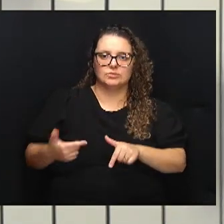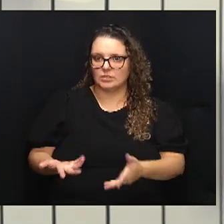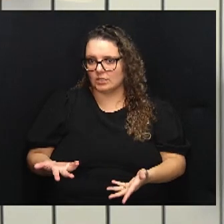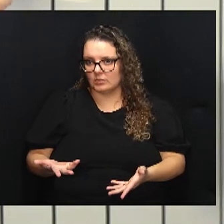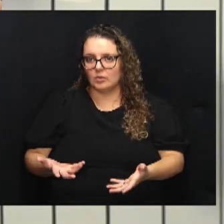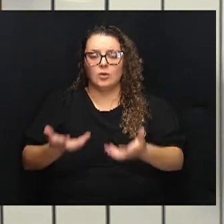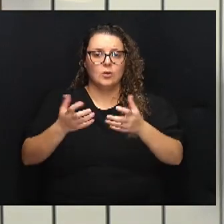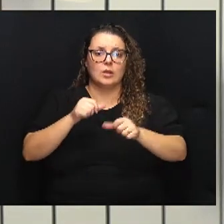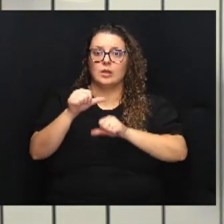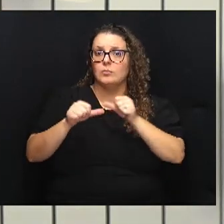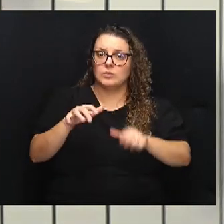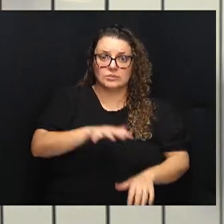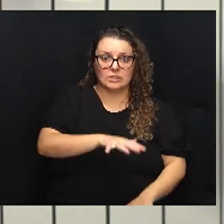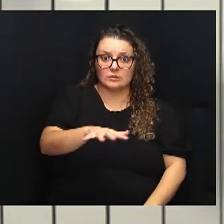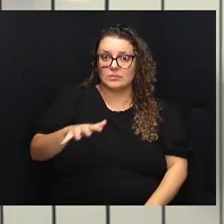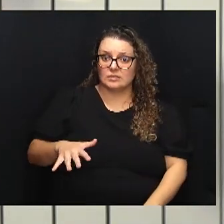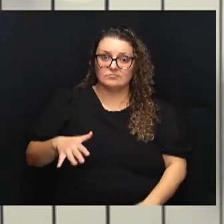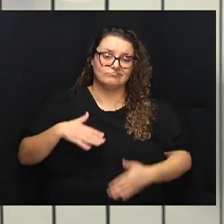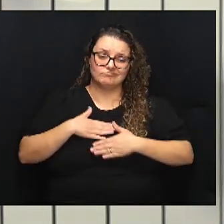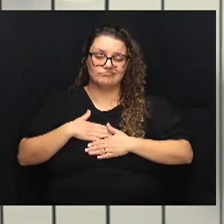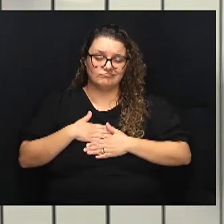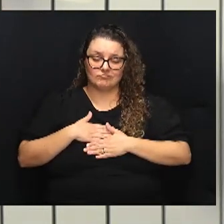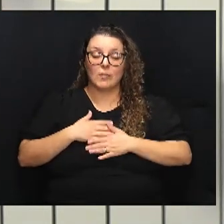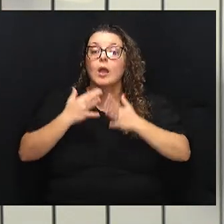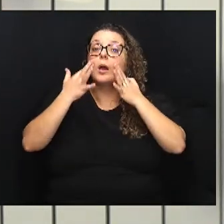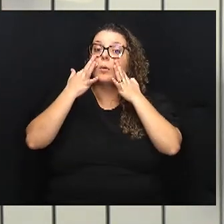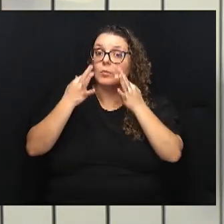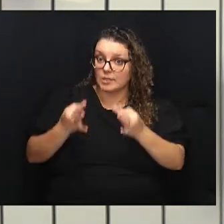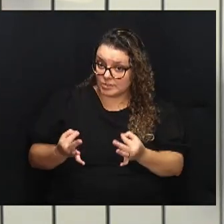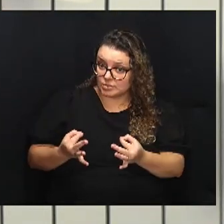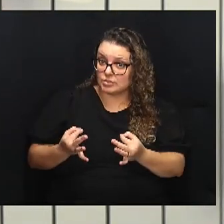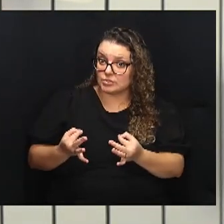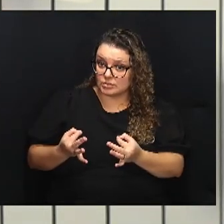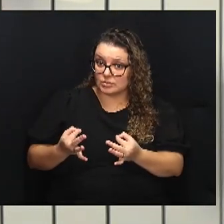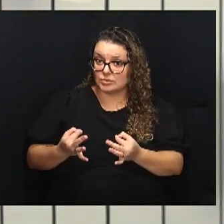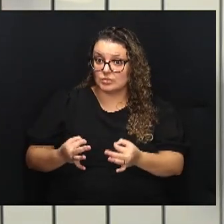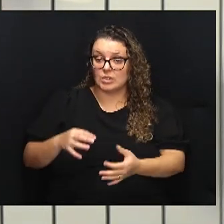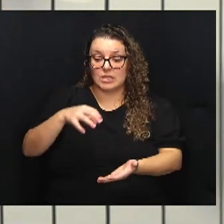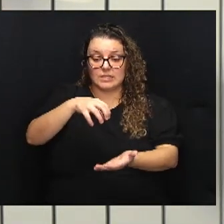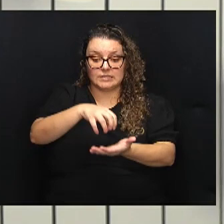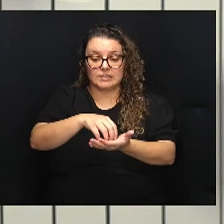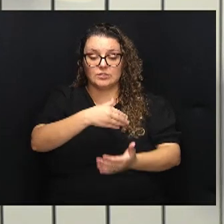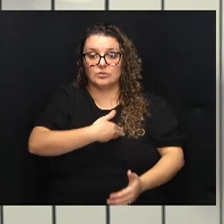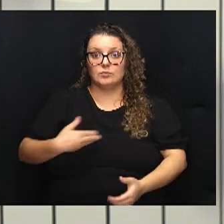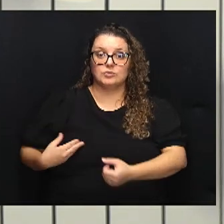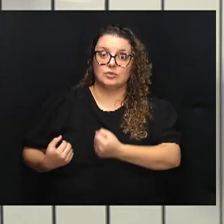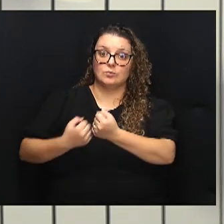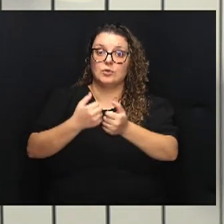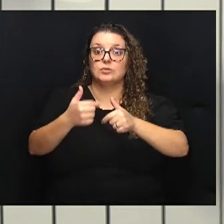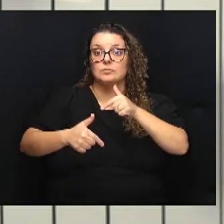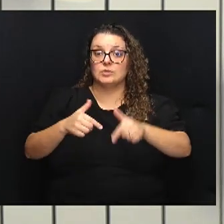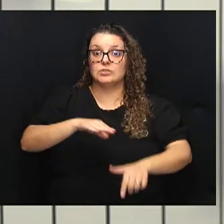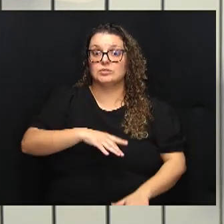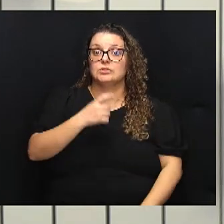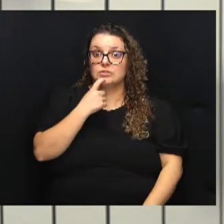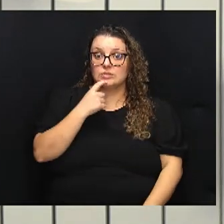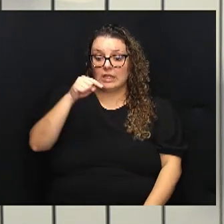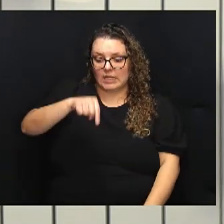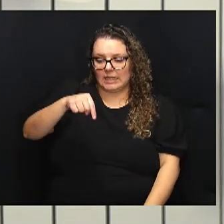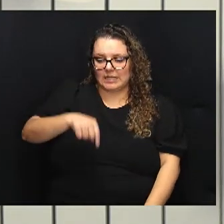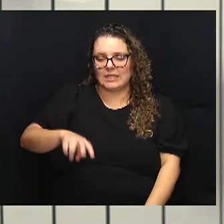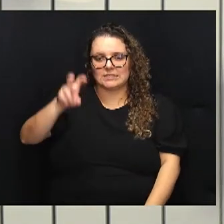quer mudar de área e está insatisfeito, preste atenção. Centro Público de Apoio ao Trabalhador de Campinas,